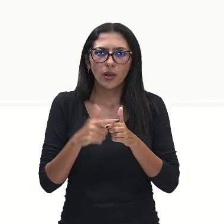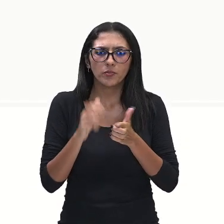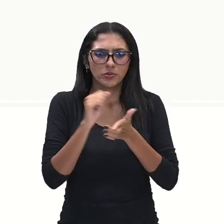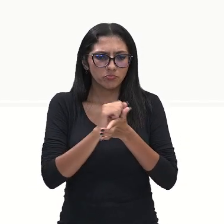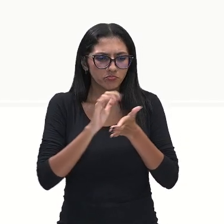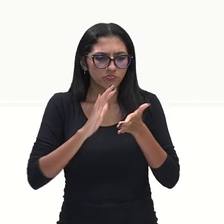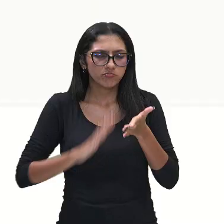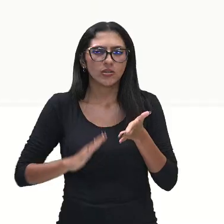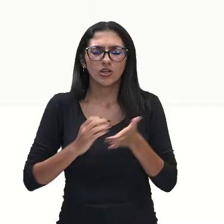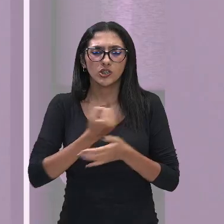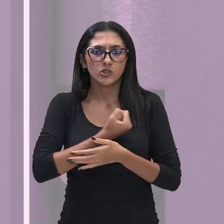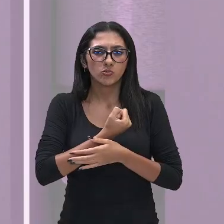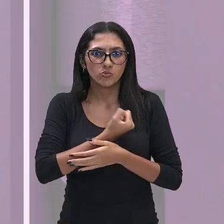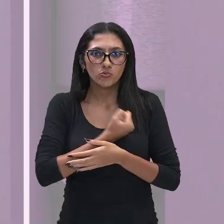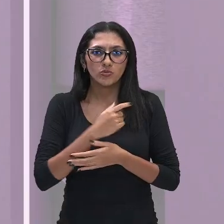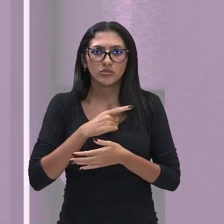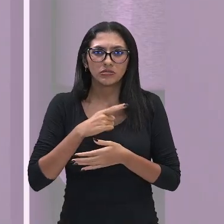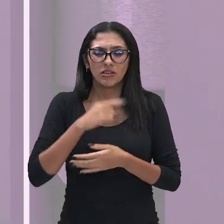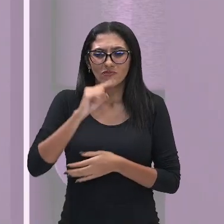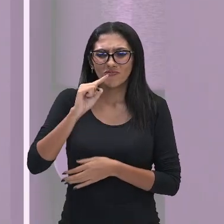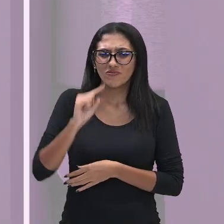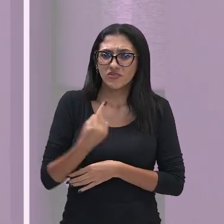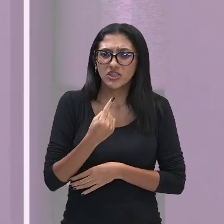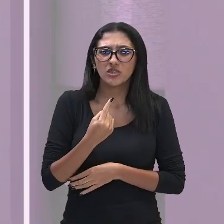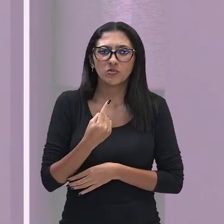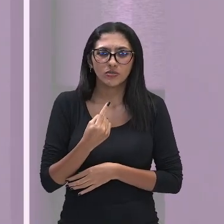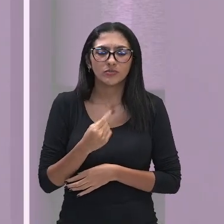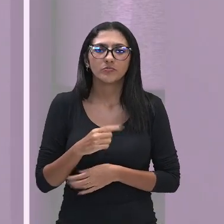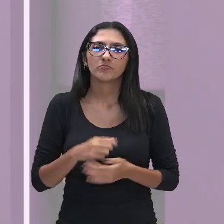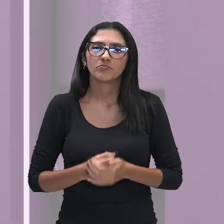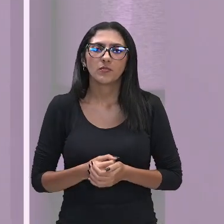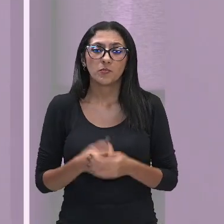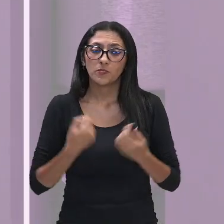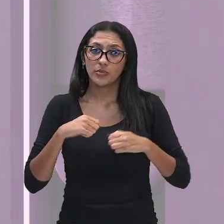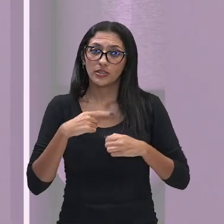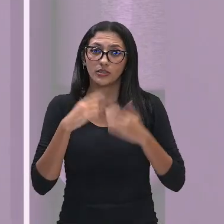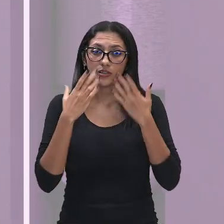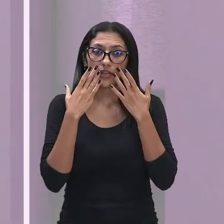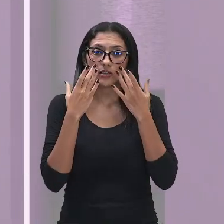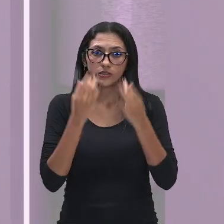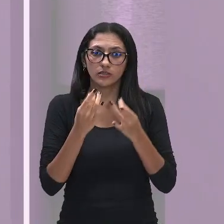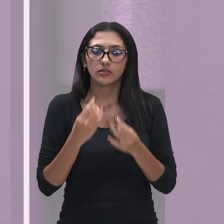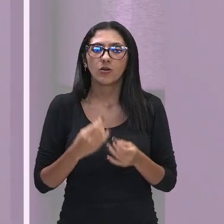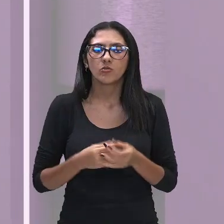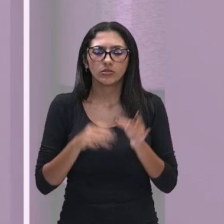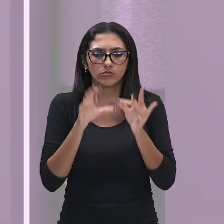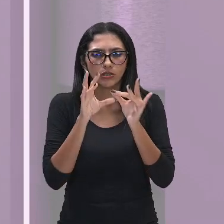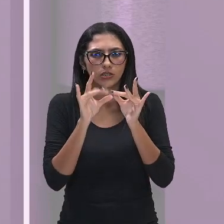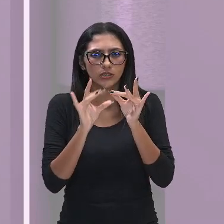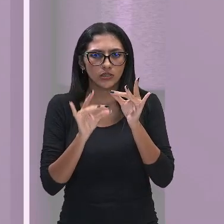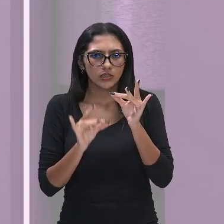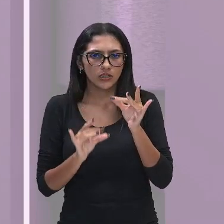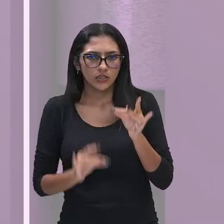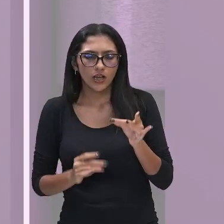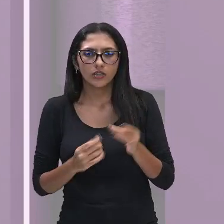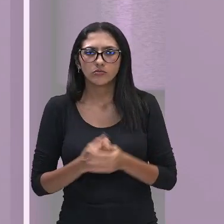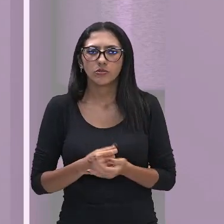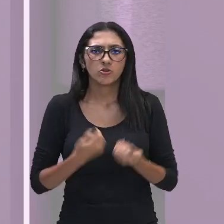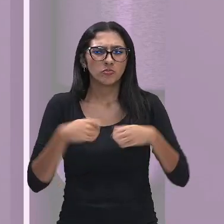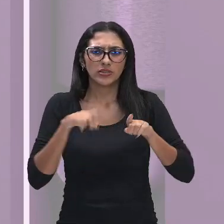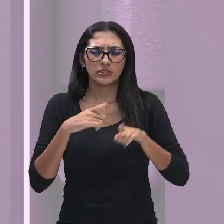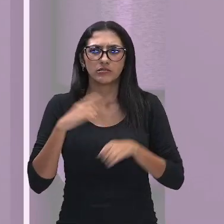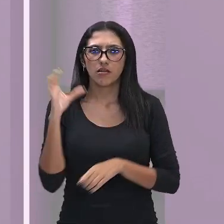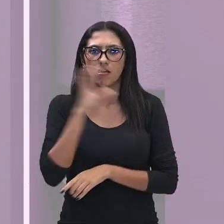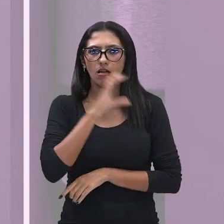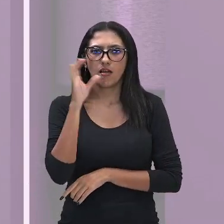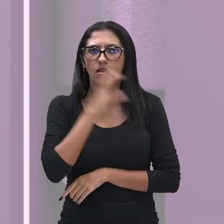números que possuem muita vírgula, é sempre importante você verificar o passo a passo e não ter pressa de